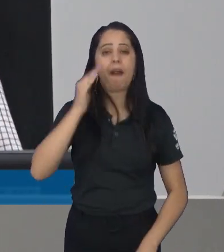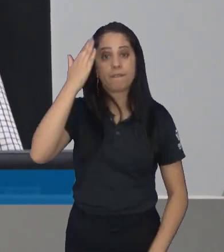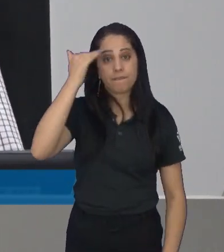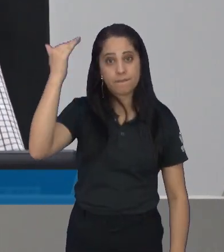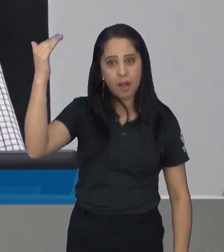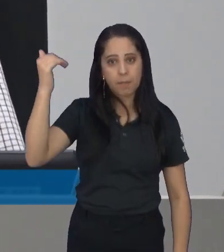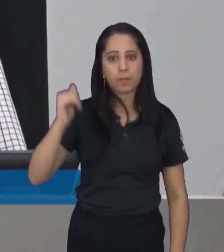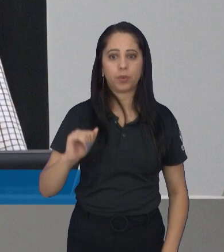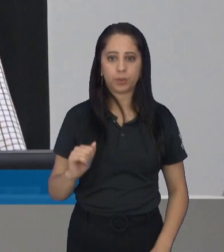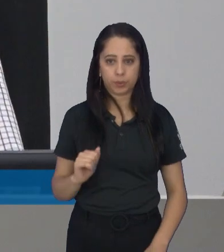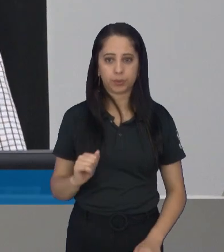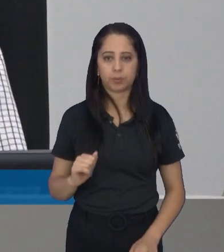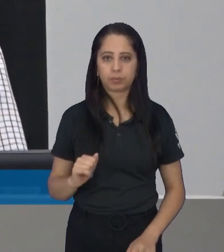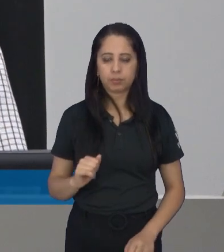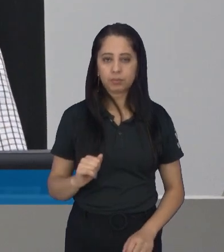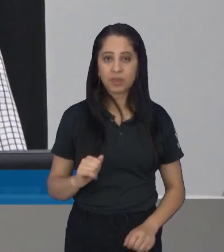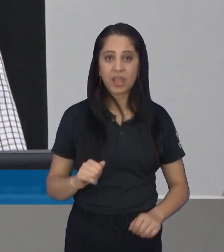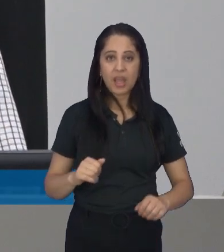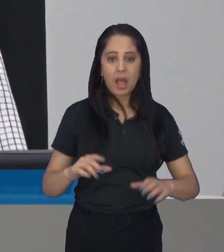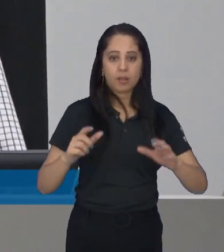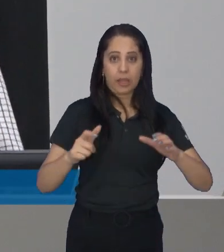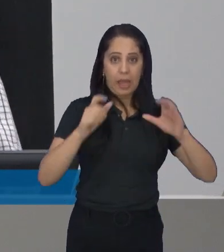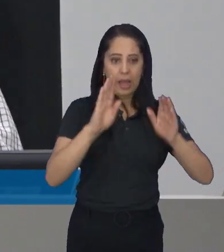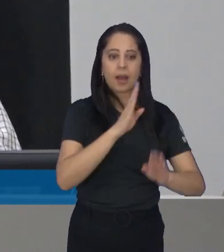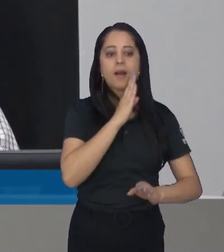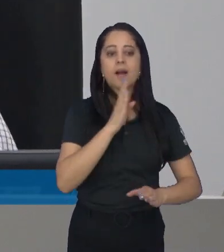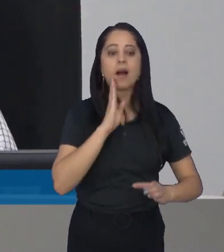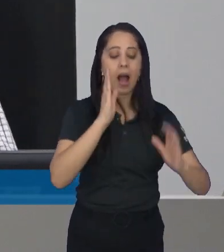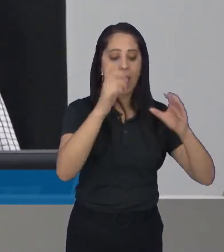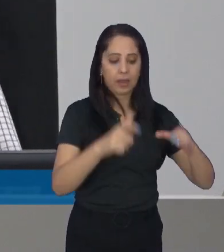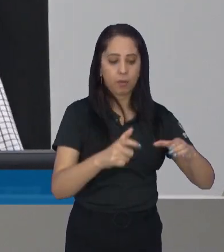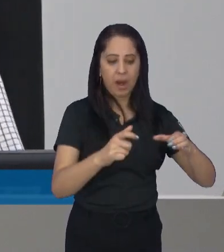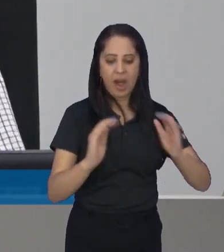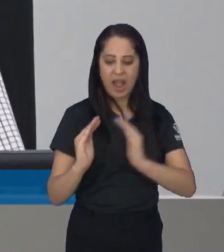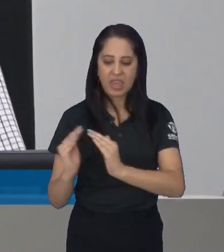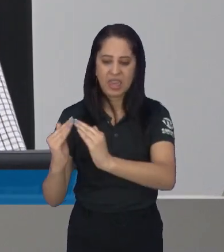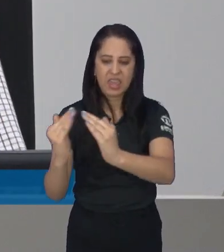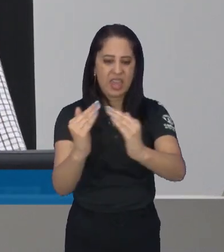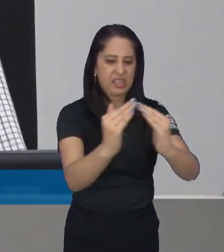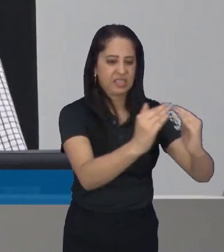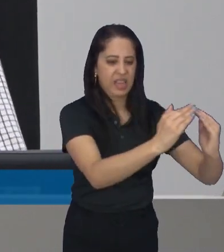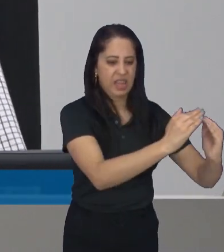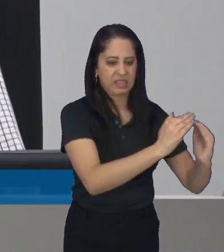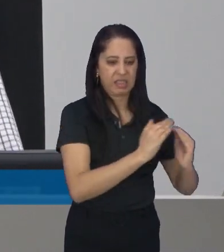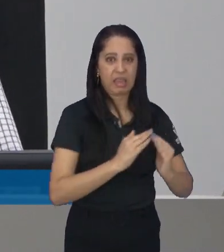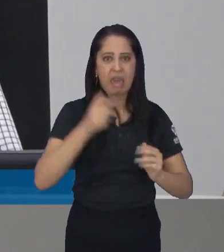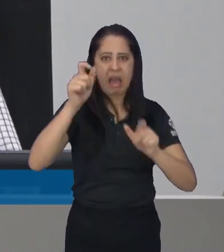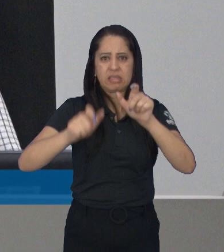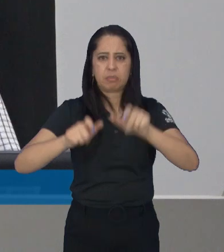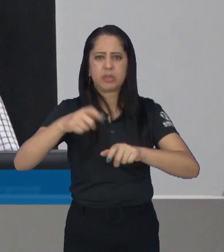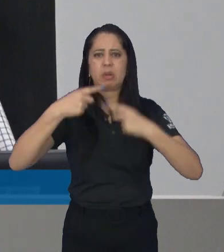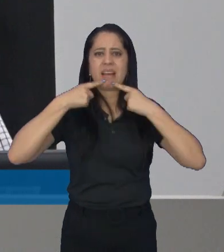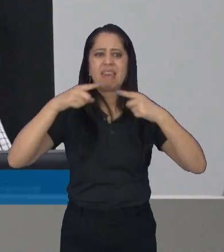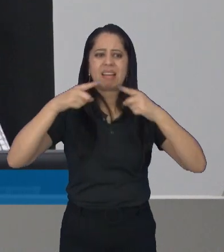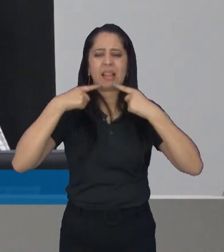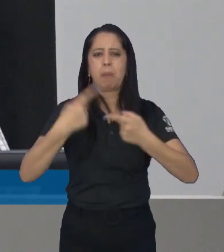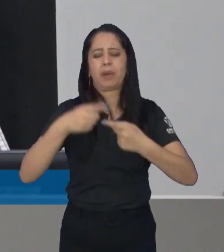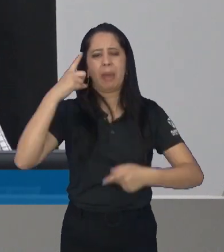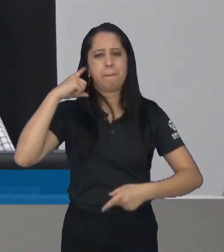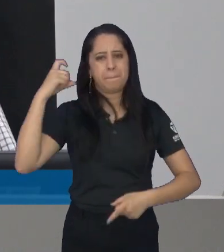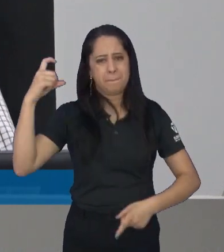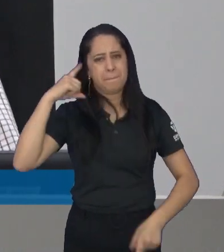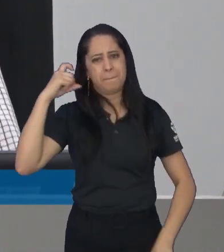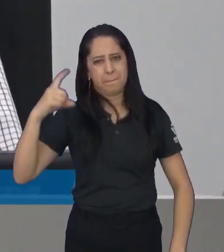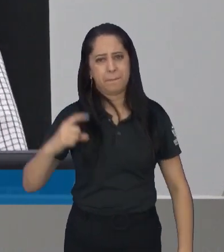toda reclama mas a gente fica um pouco de mãos atadas que a gente leva essa reclamação já levei no